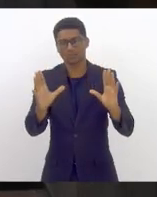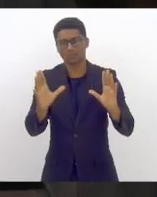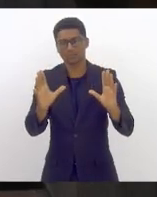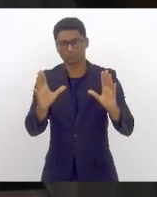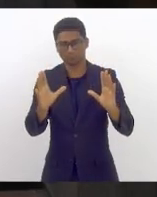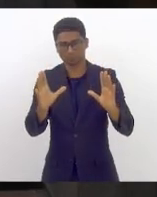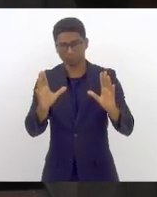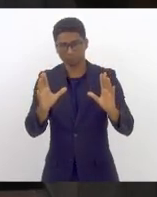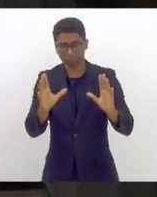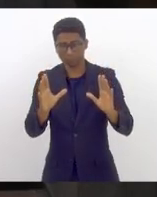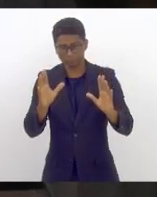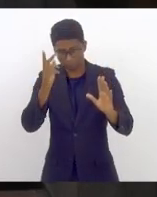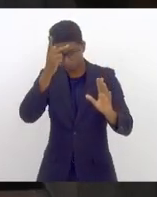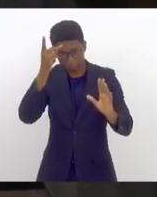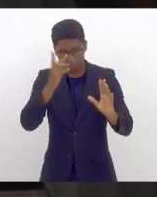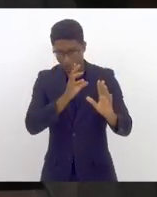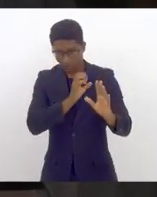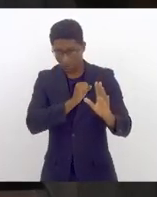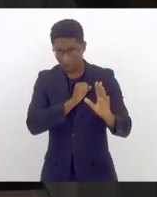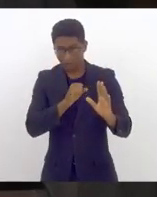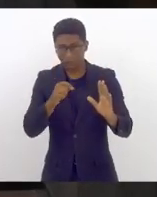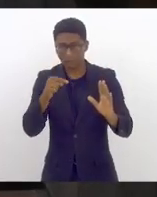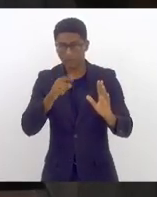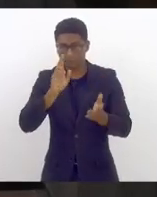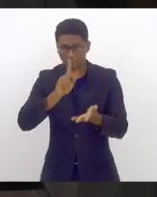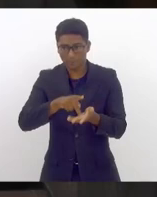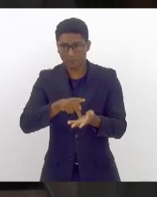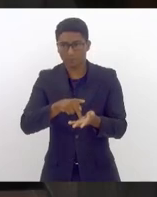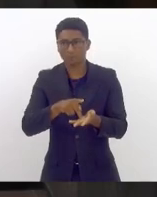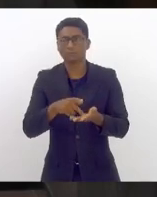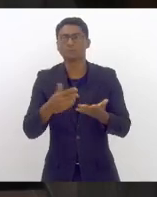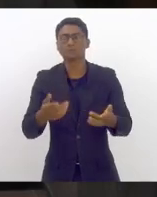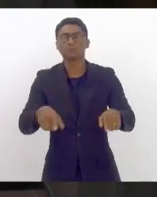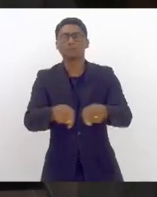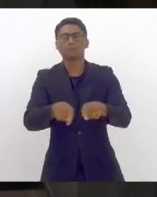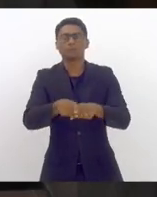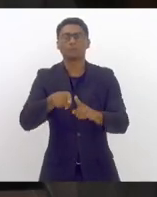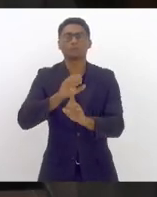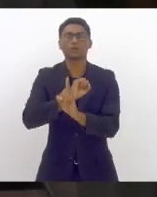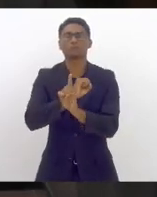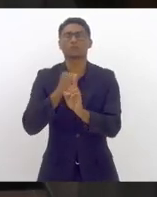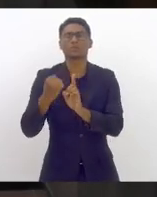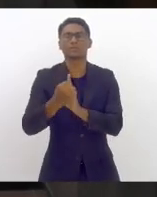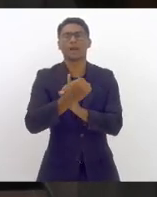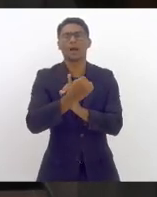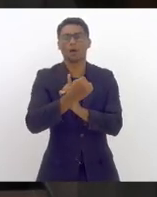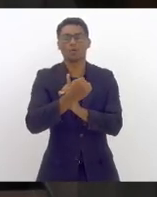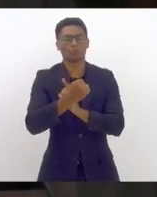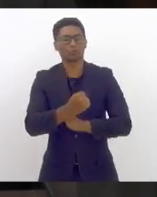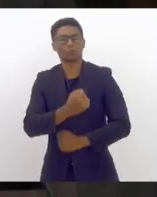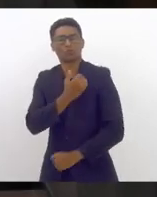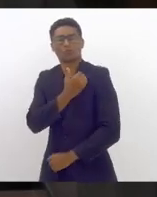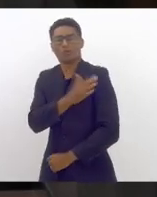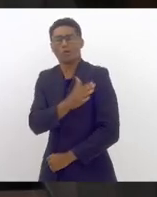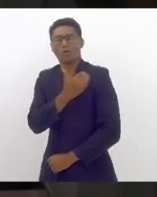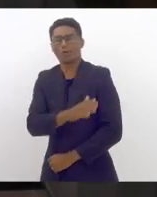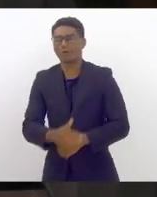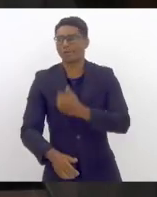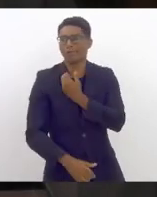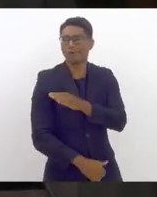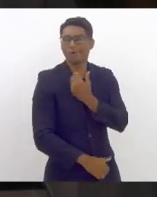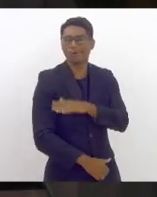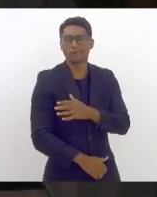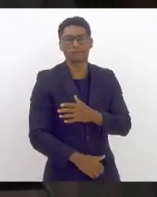pode concordar que haja discriminação social, como recentemente a gente